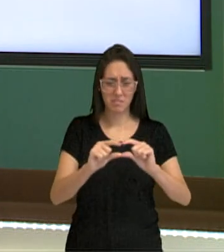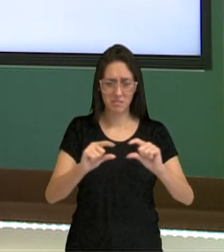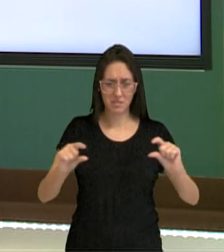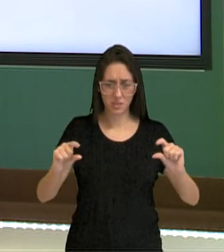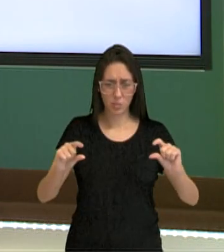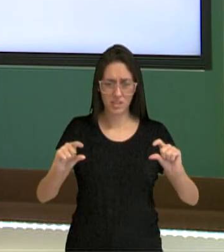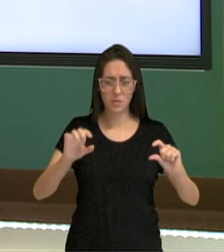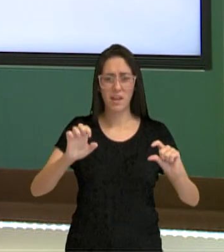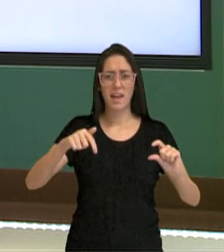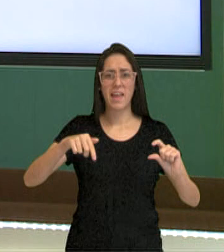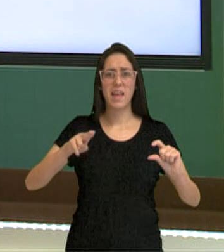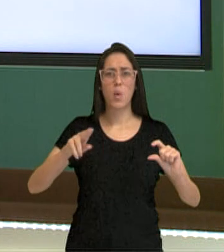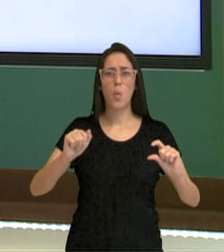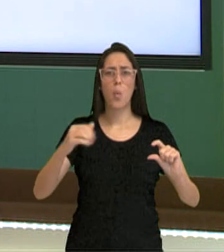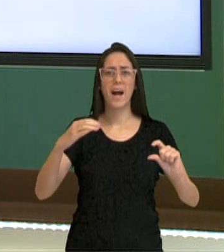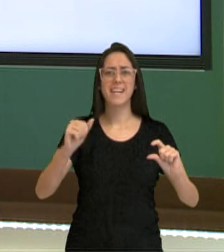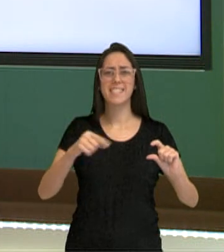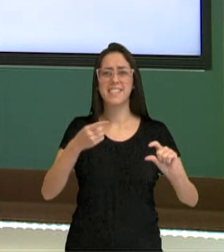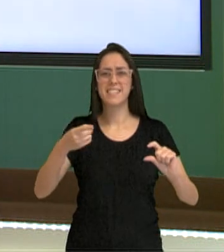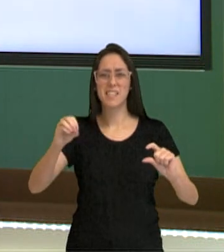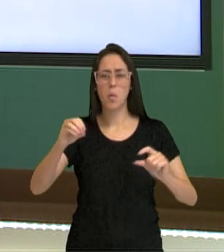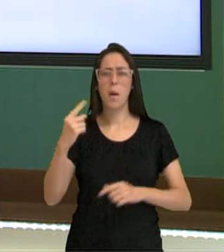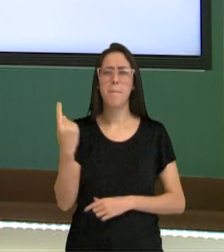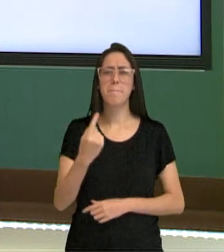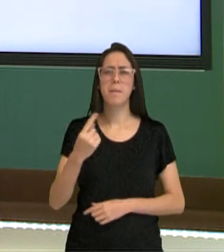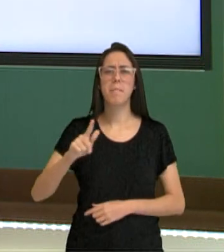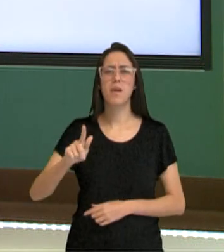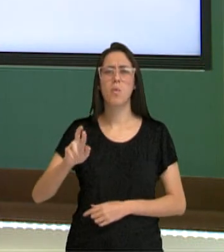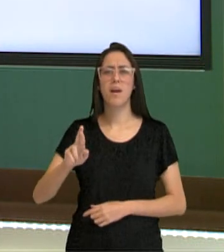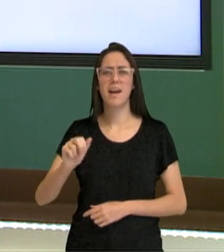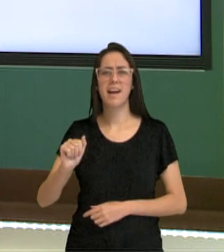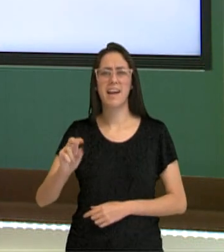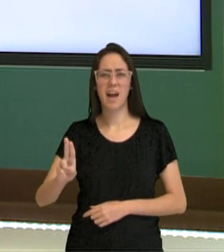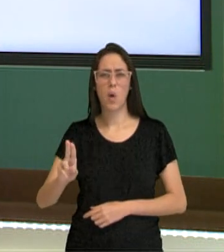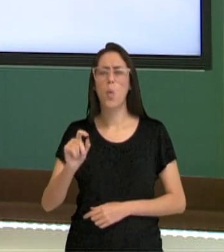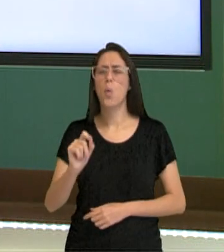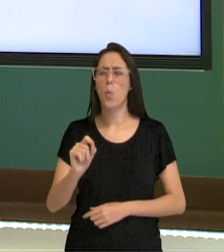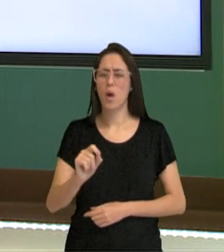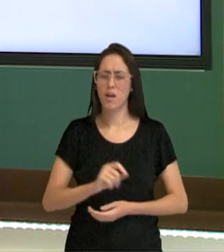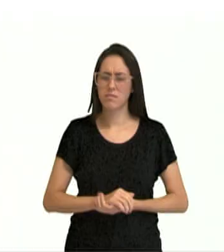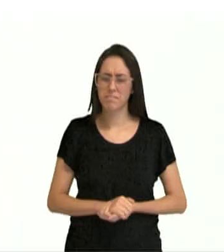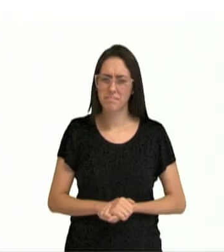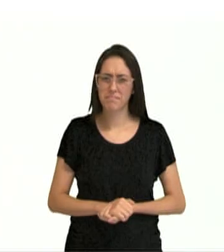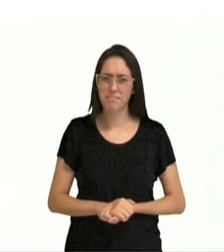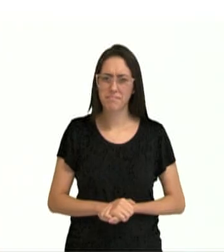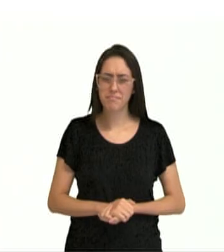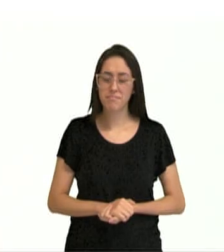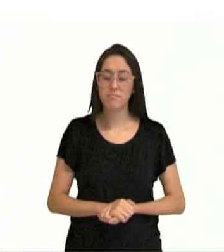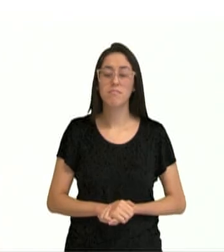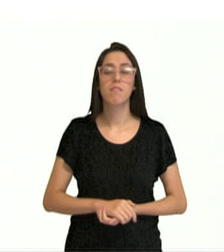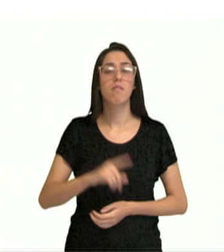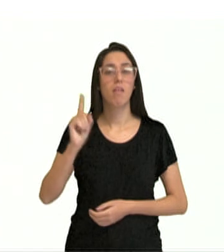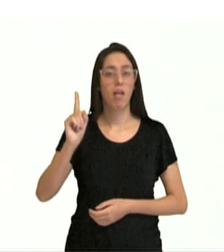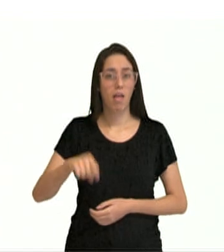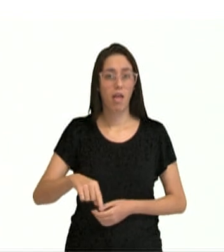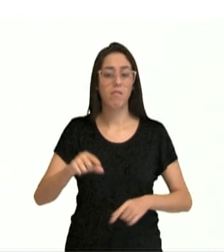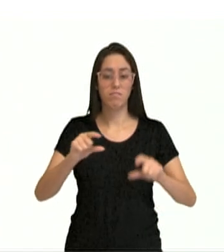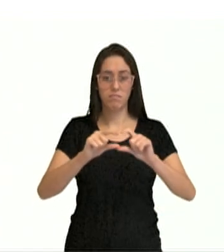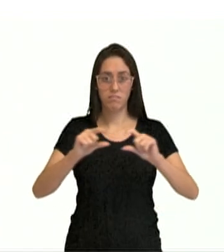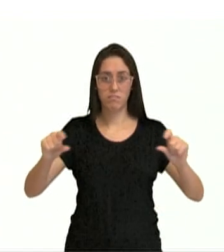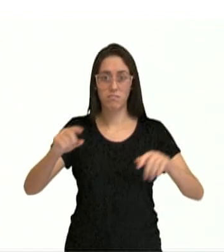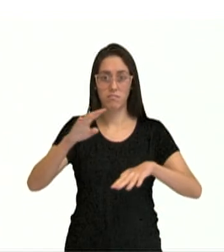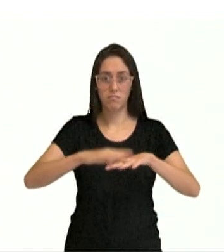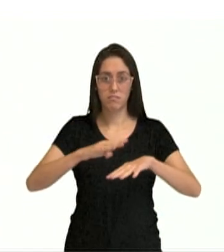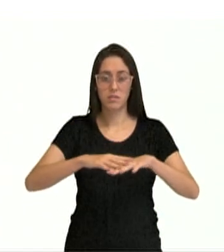né? E do primeiro grau? O que será que é? Equação do primeiro grau é uma equação com uma